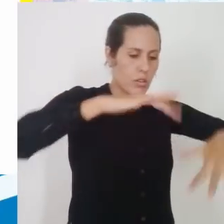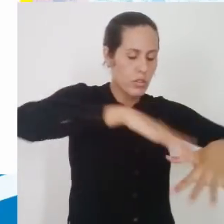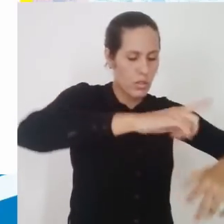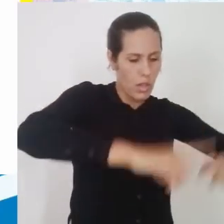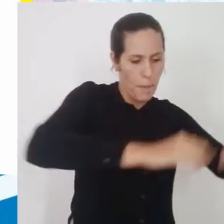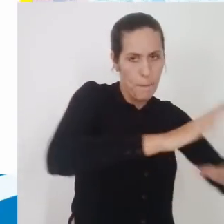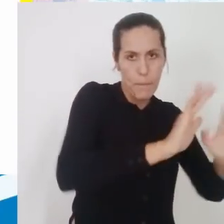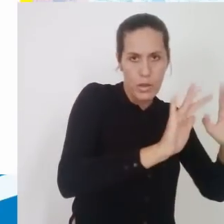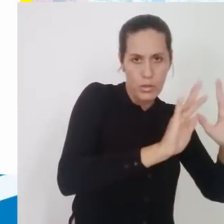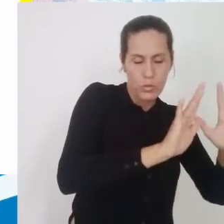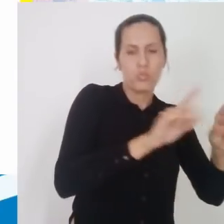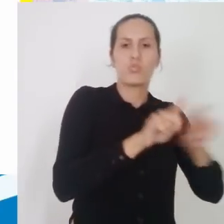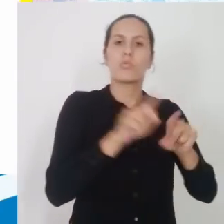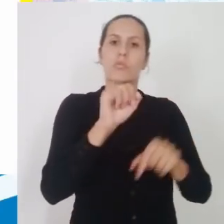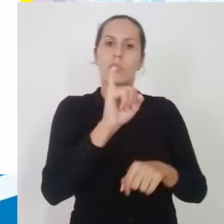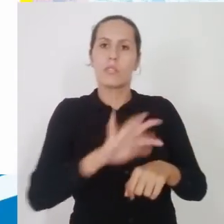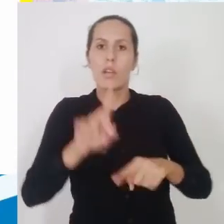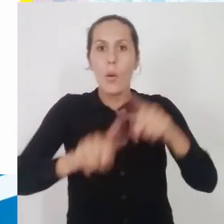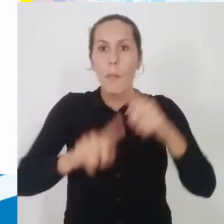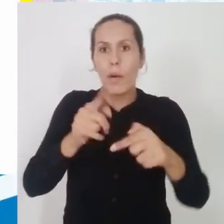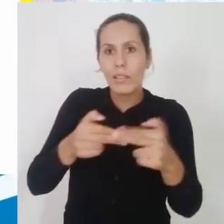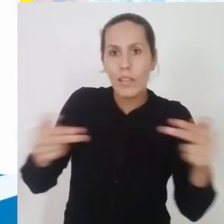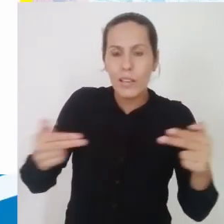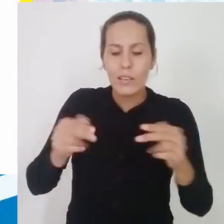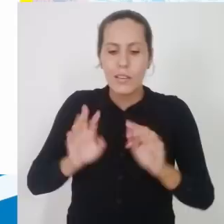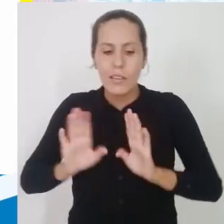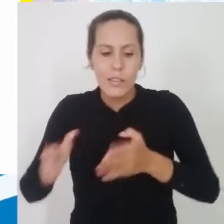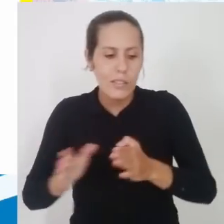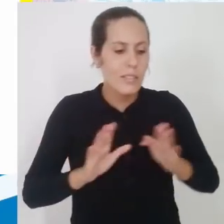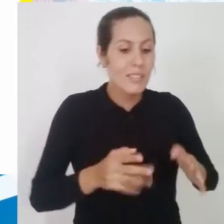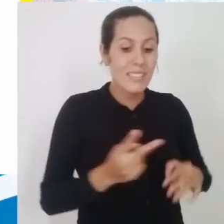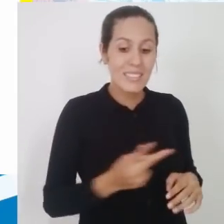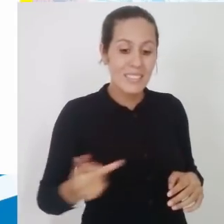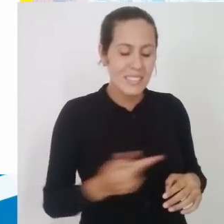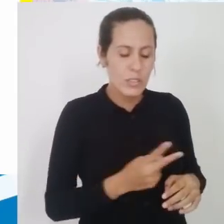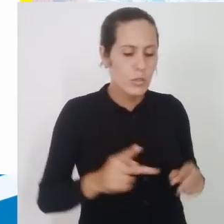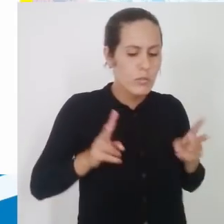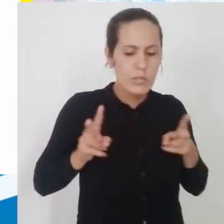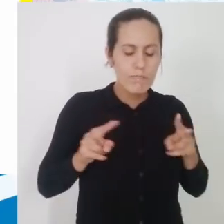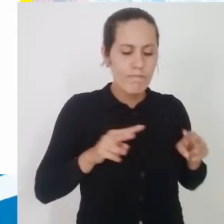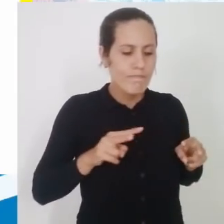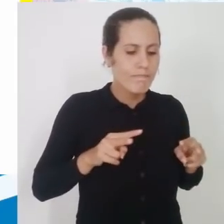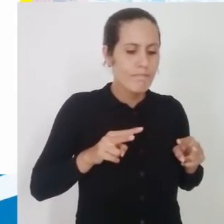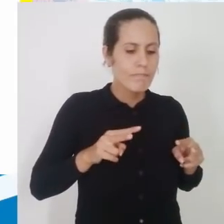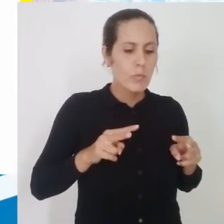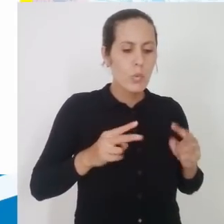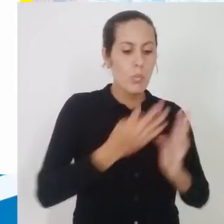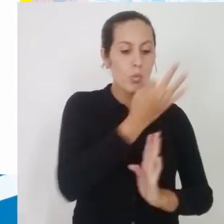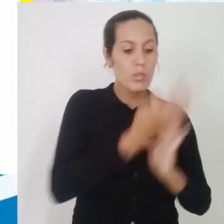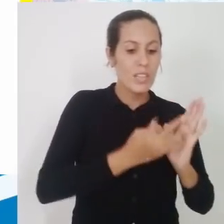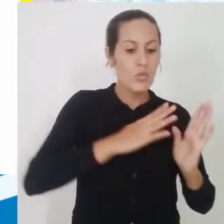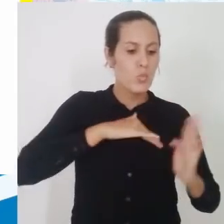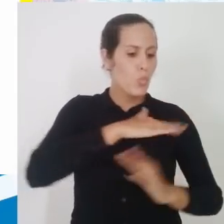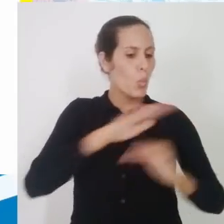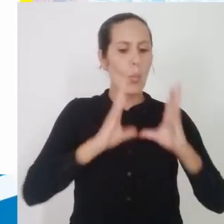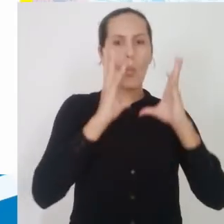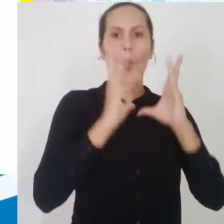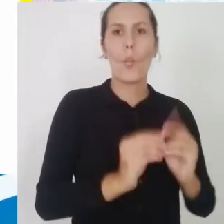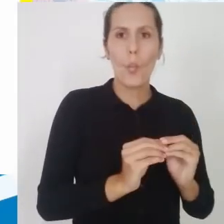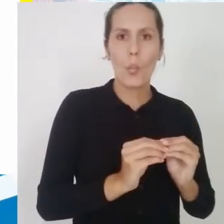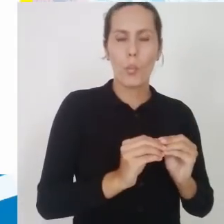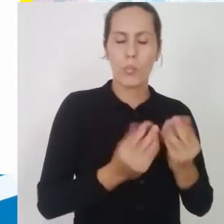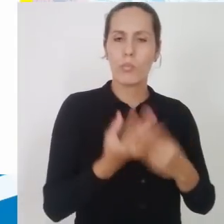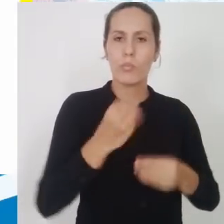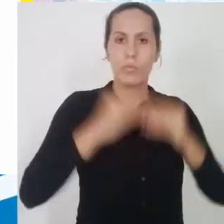as perguntas vão aparecer novamente para você. Qual a finalidade desse texto? Por que ele foi produzido? Do que